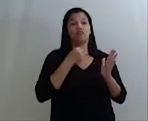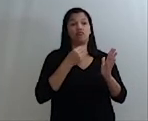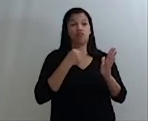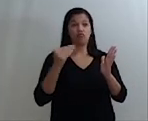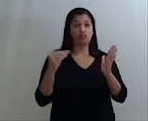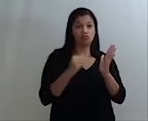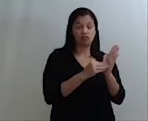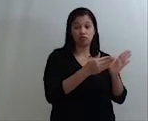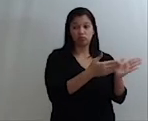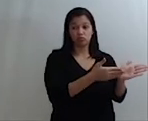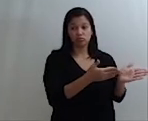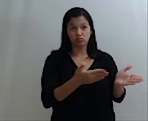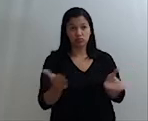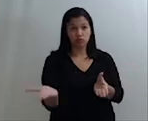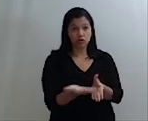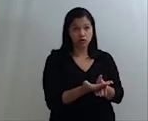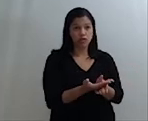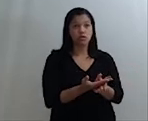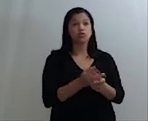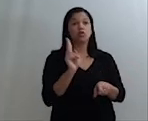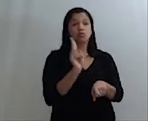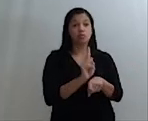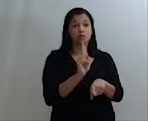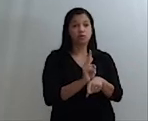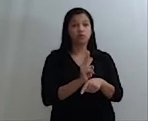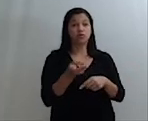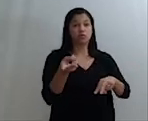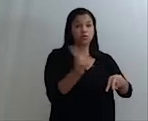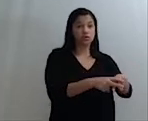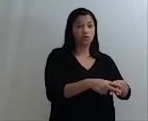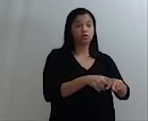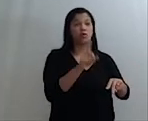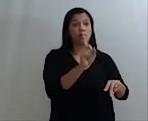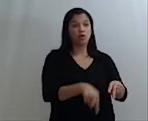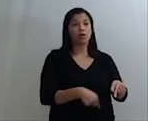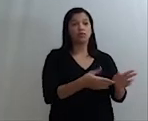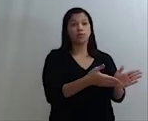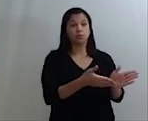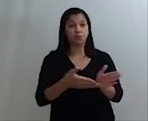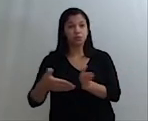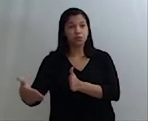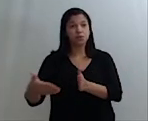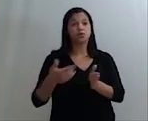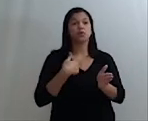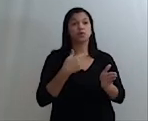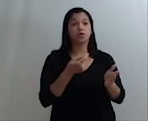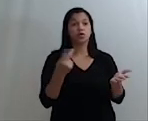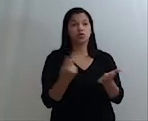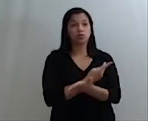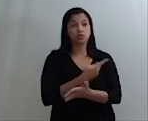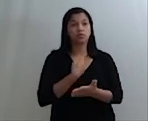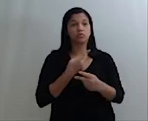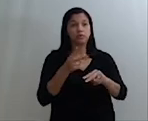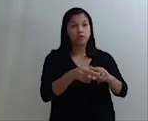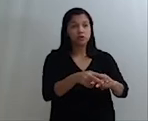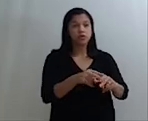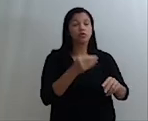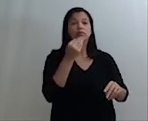preventiva decreto devidamente motivado reiteração delitiva medidas cautelares alternativas à prisão possibilidade